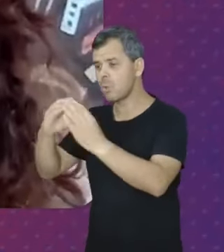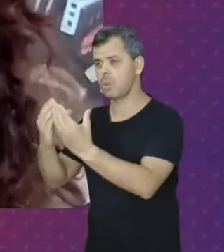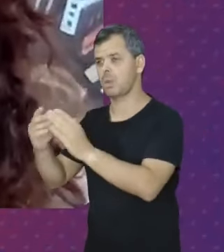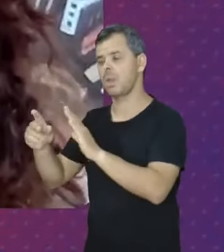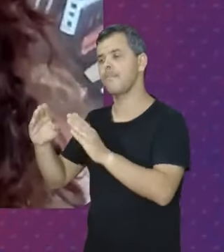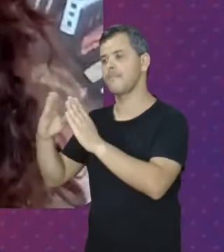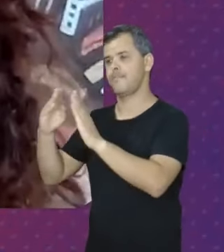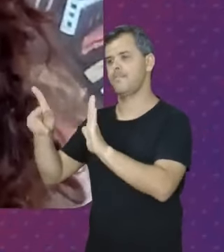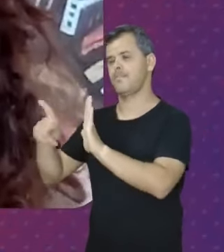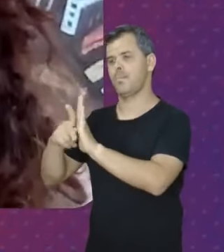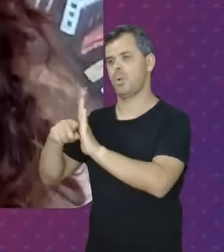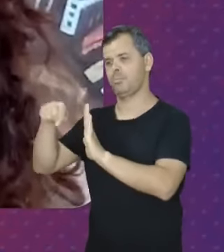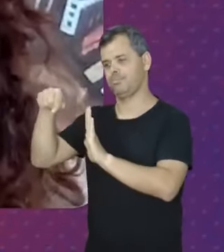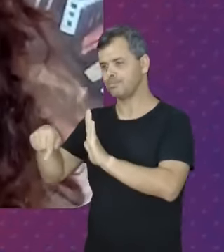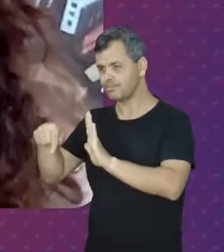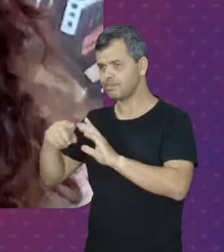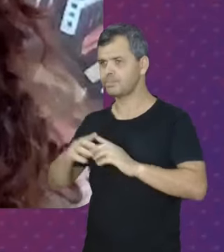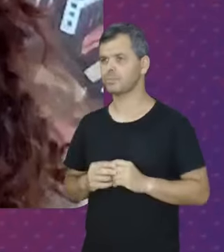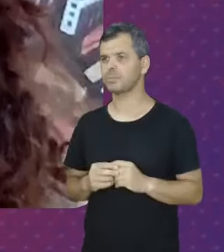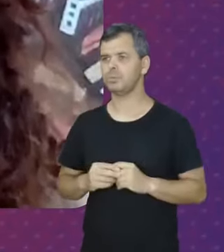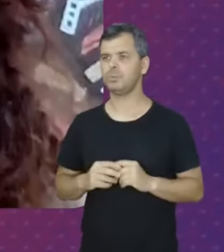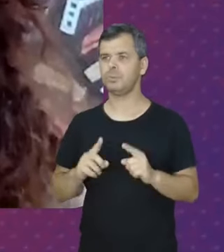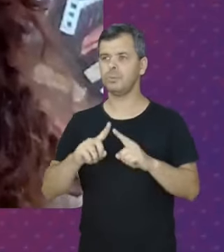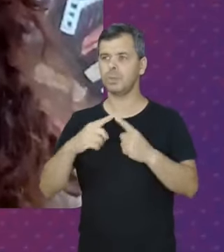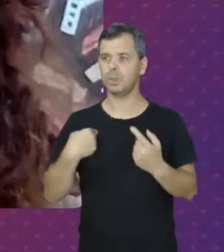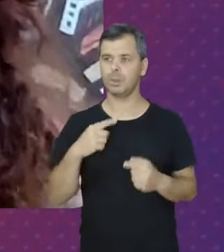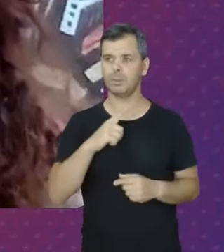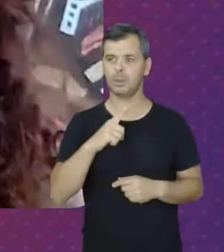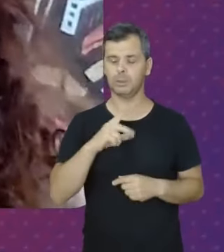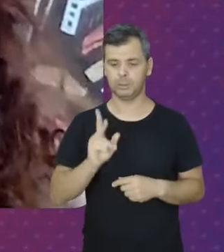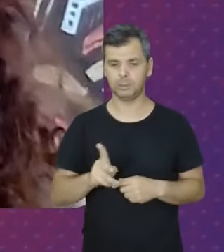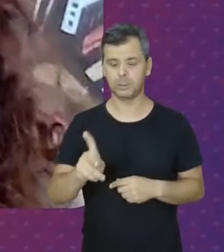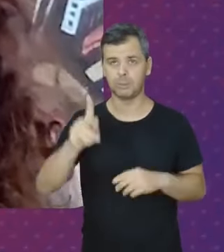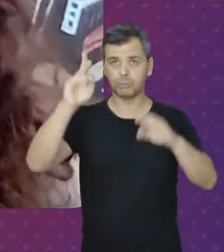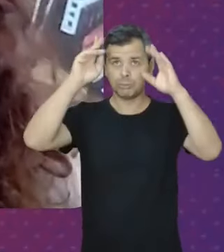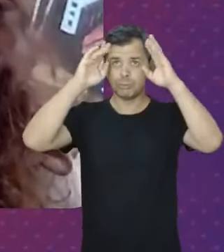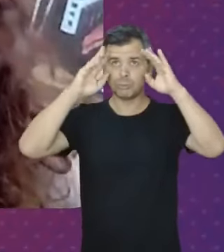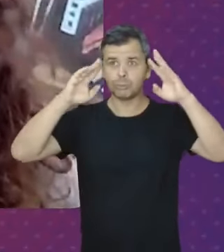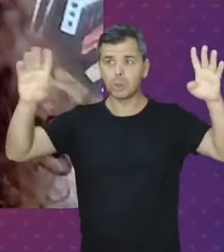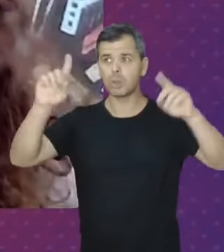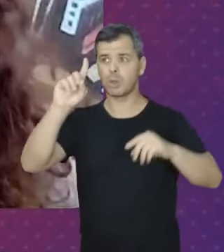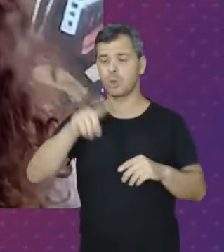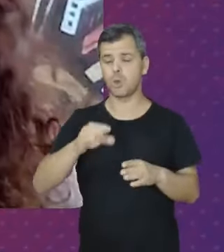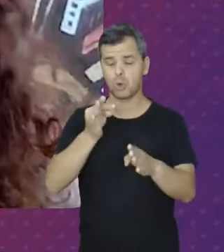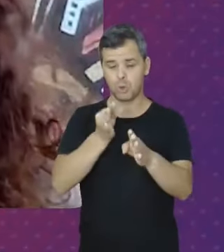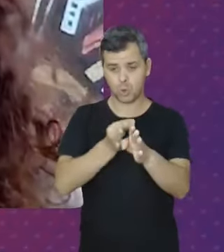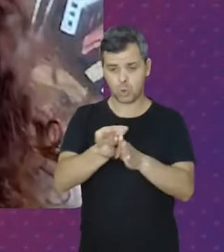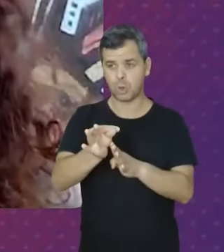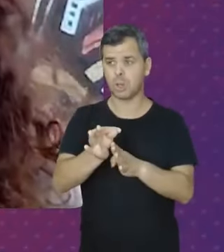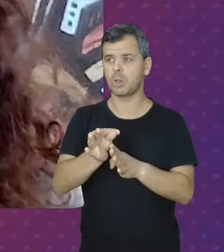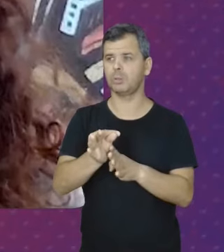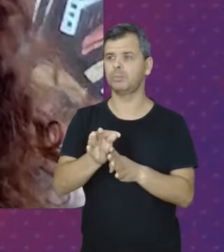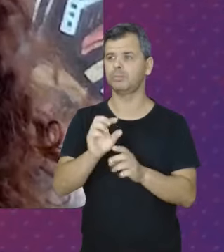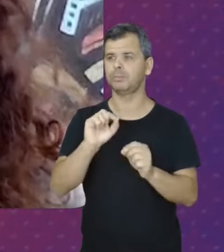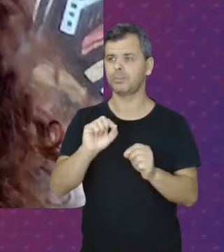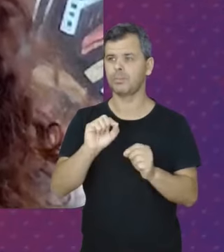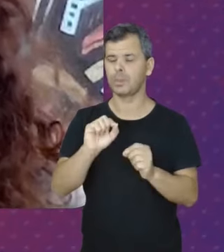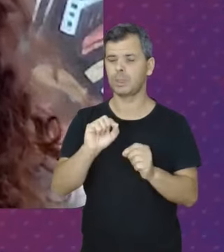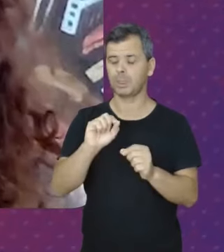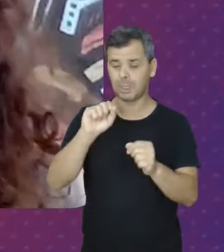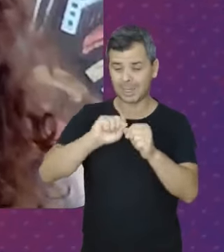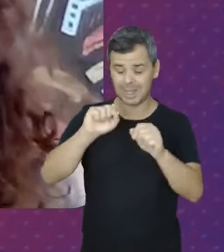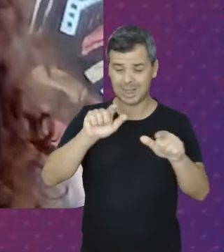Por isso que a gente tem sempre um sonho que o conselheiro que